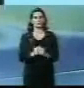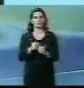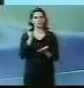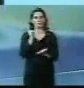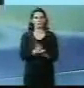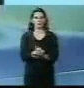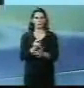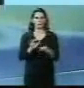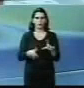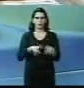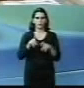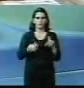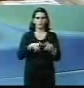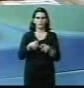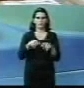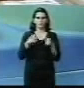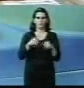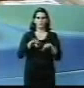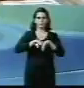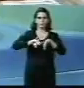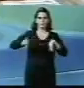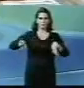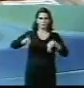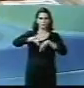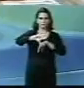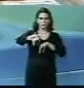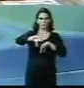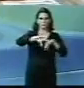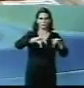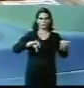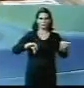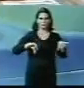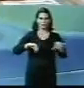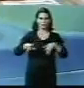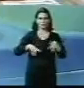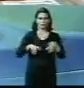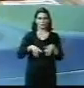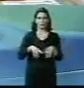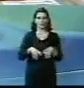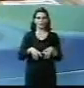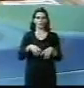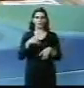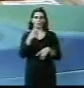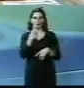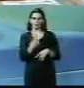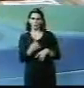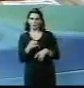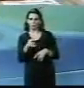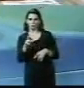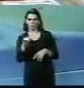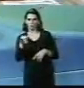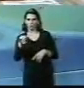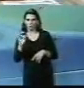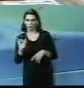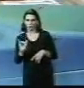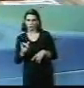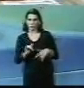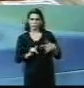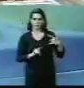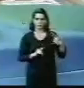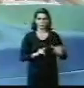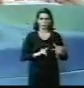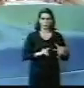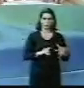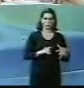importante separar, né, isso bem que você falou, separar os serviços. Uma coisa é proxy, né, filtragem de pacotes do proxy,